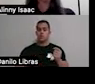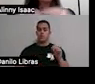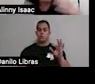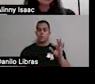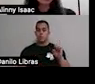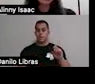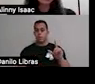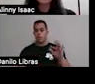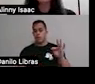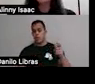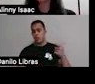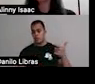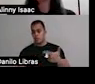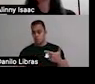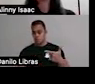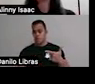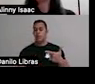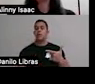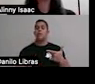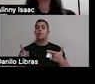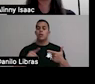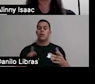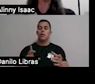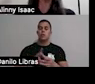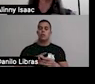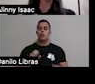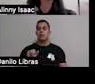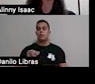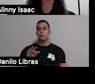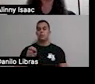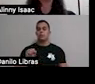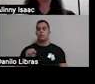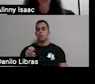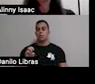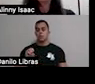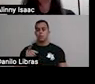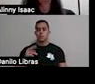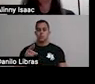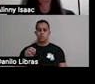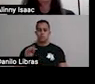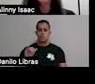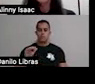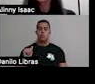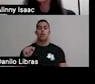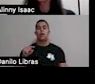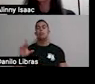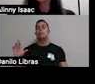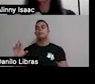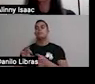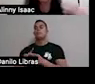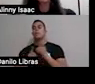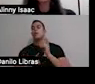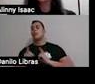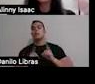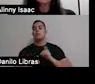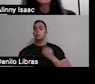ela, e consequentemente a regulação da síntese proteica, de que maneira isso se correlacionaria com a depressão. Então, considerando